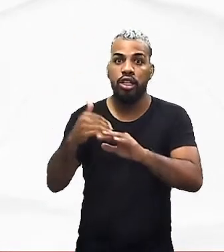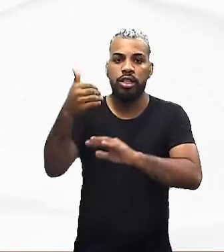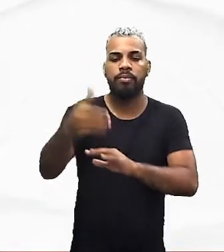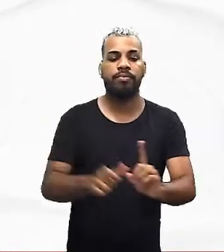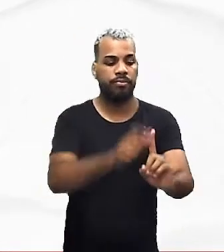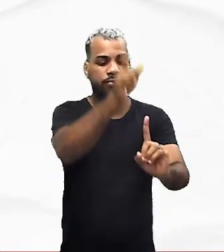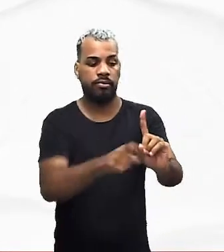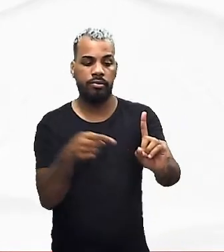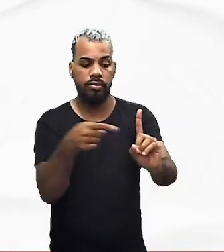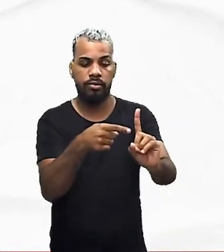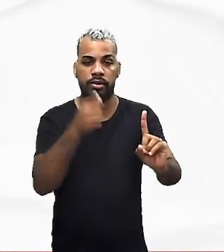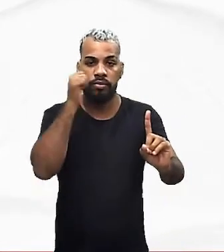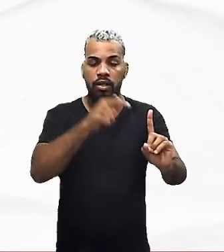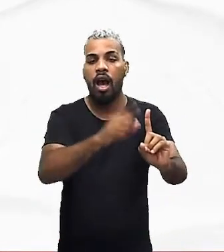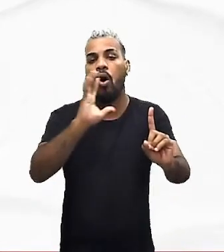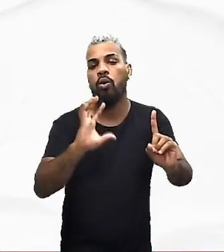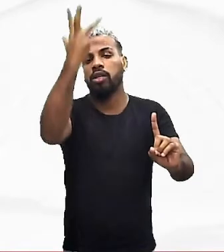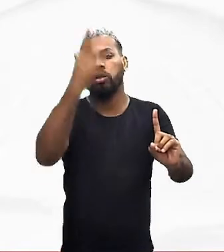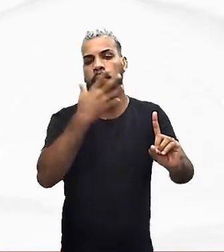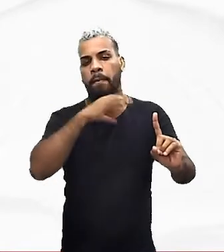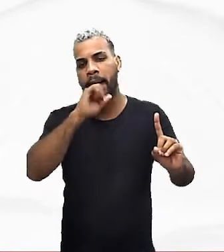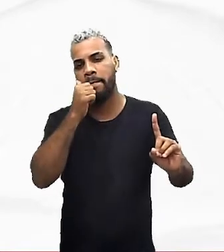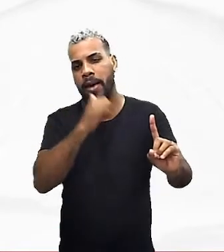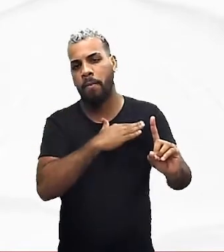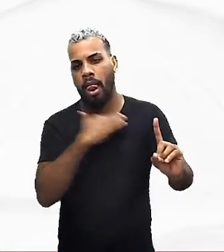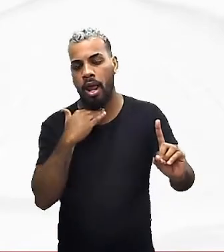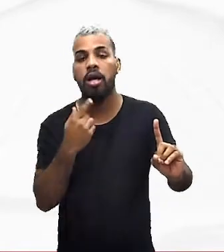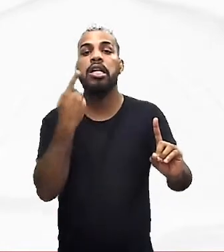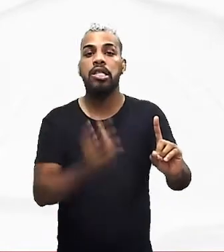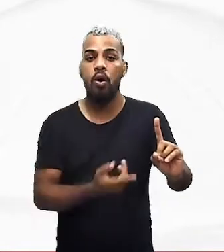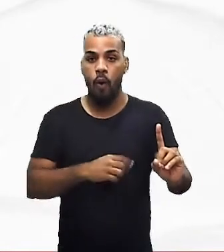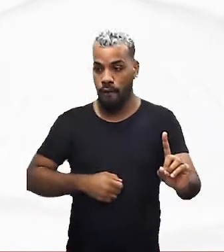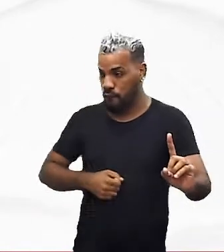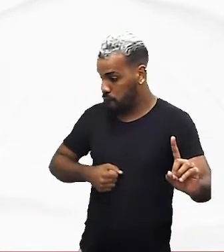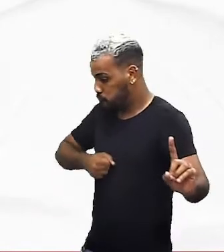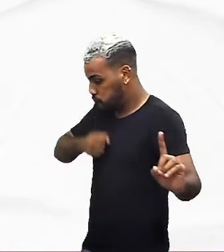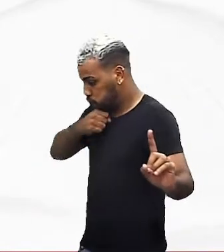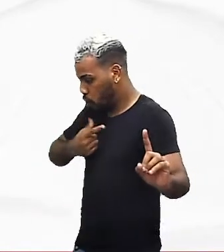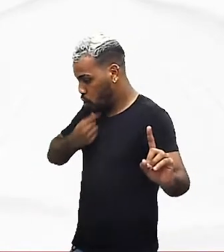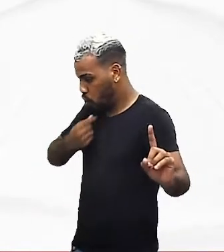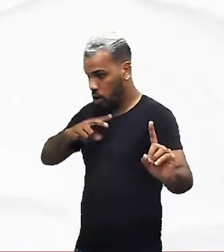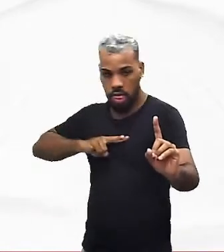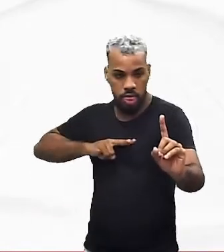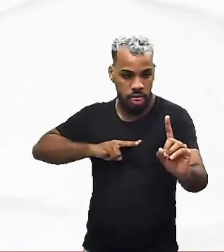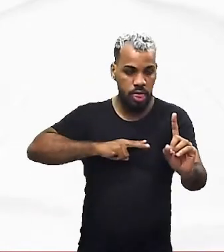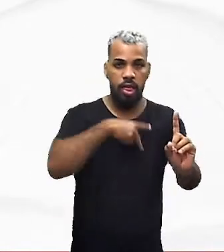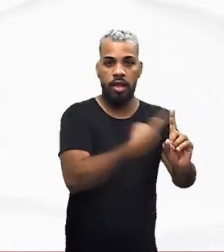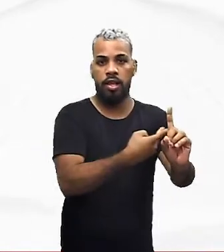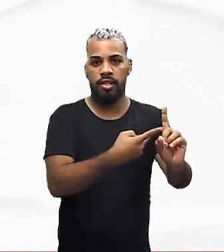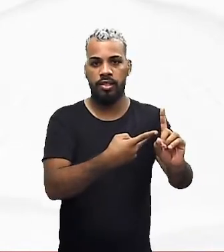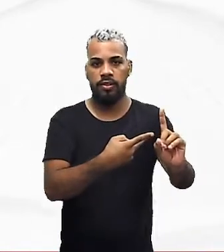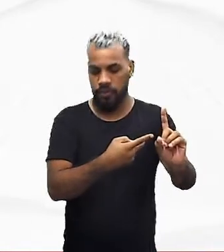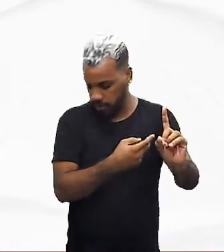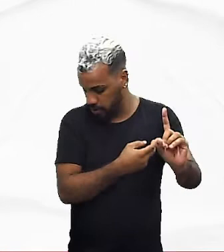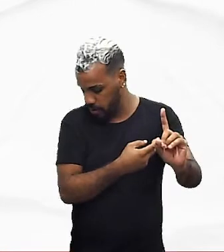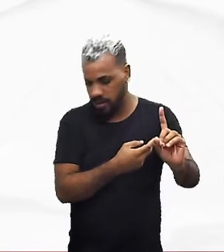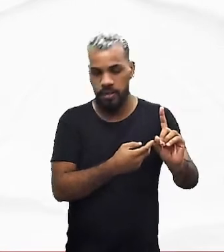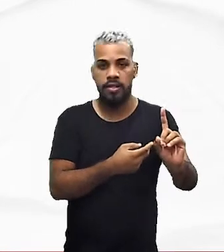ela ficou órfã, e aí ela recebe uma grande herança do avô, né? E por isso ela fica